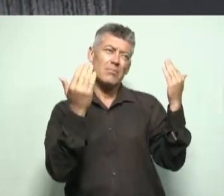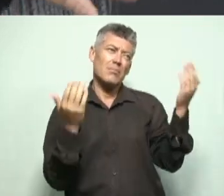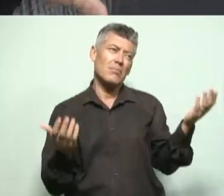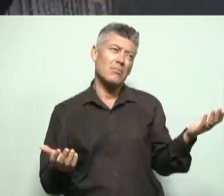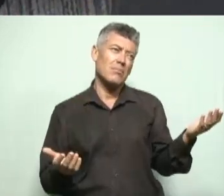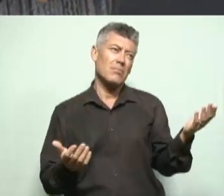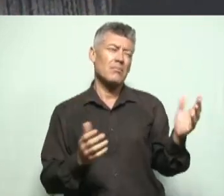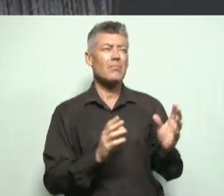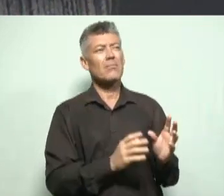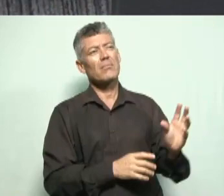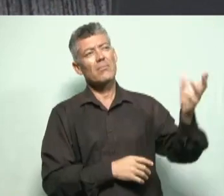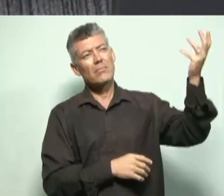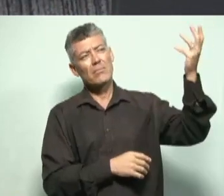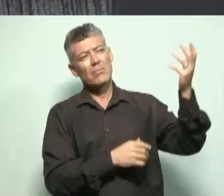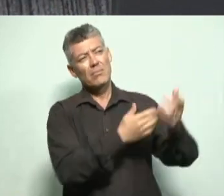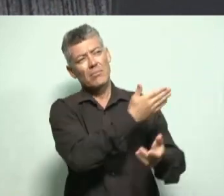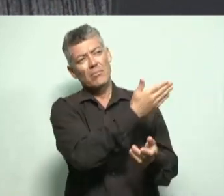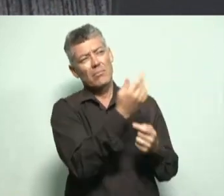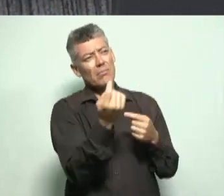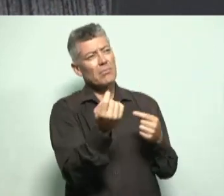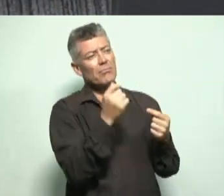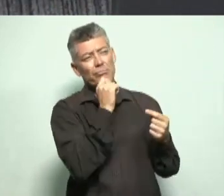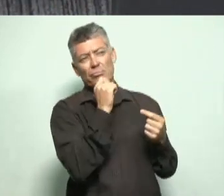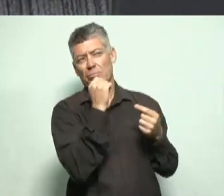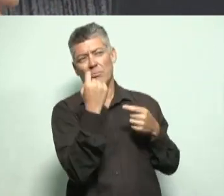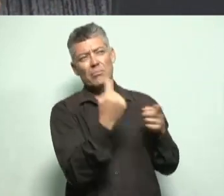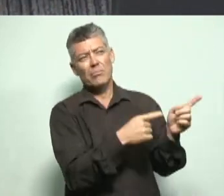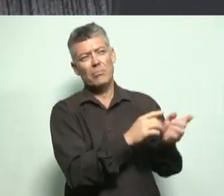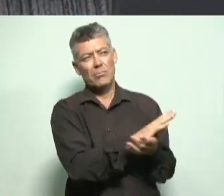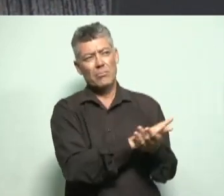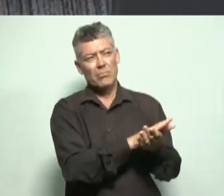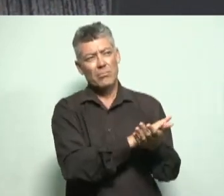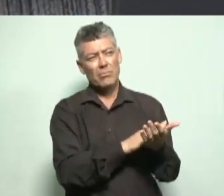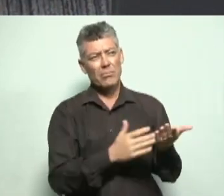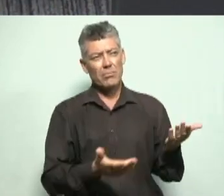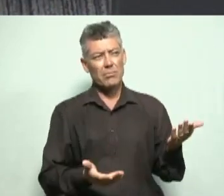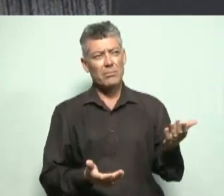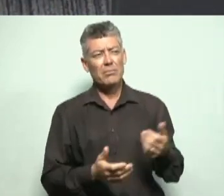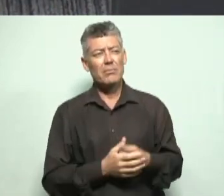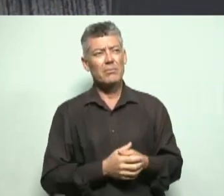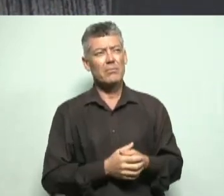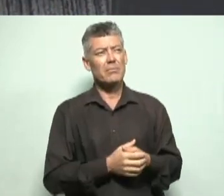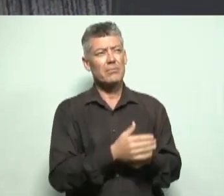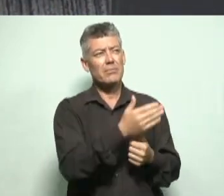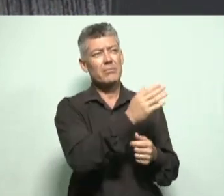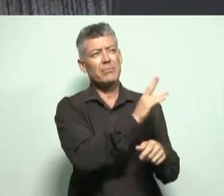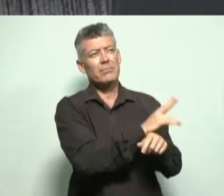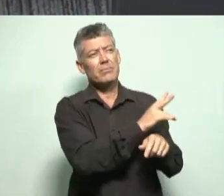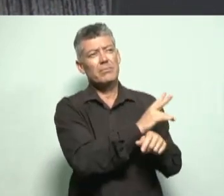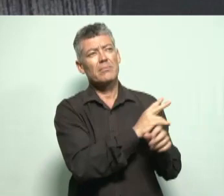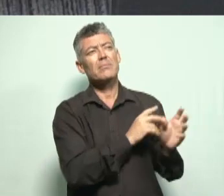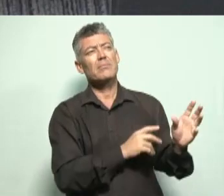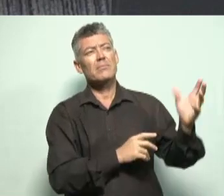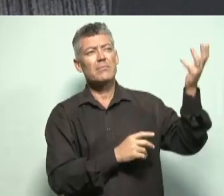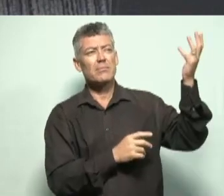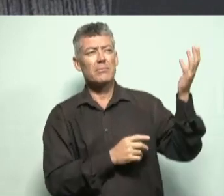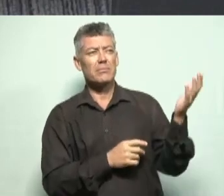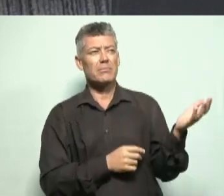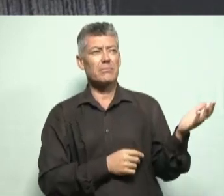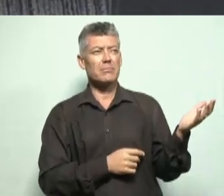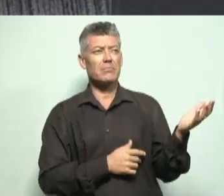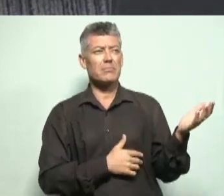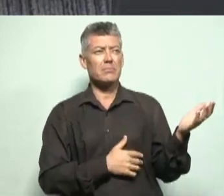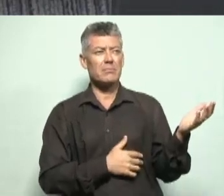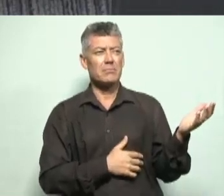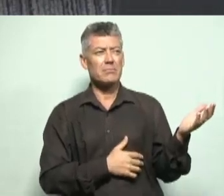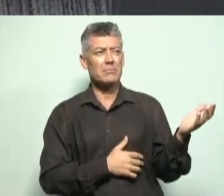quanto ao show dela, nada contra. Agora, contra realmente a cena que aconteceu lá. Porque se fosse, como disse